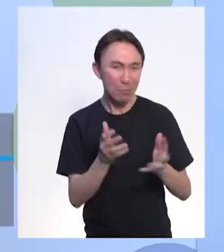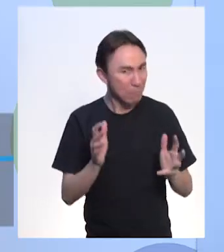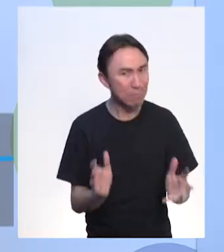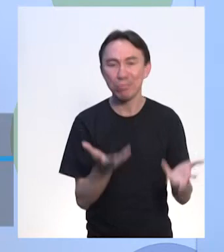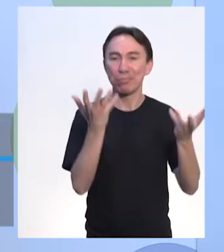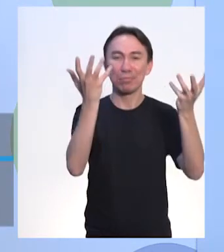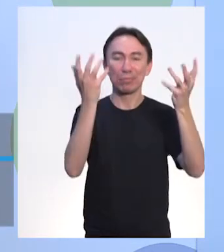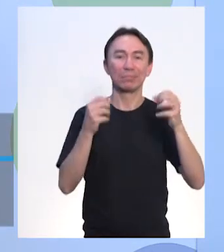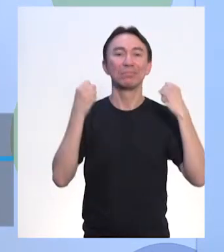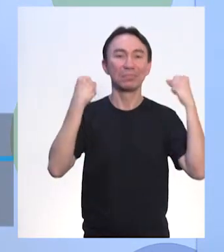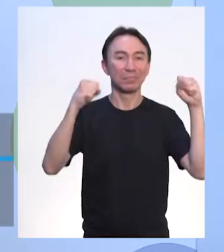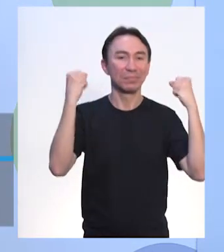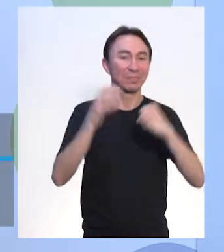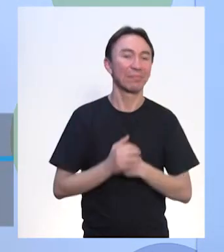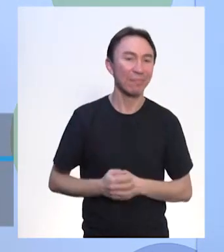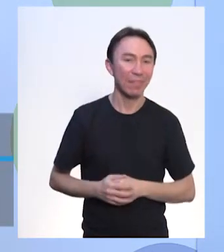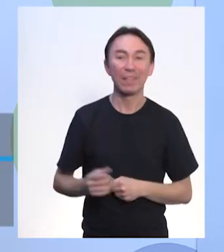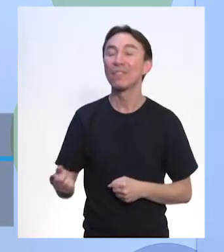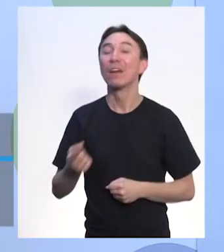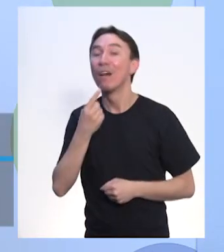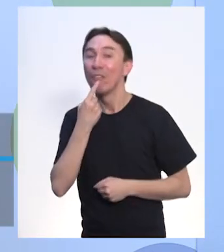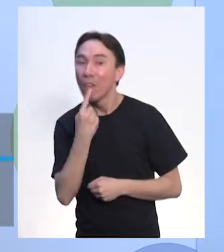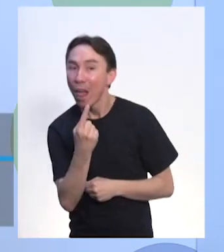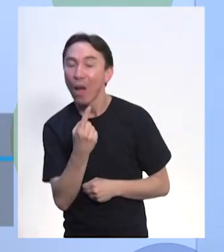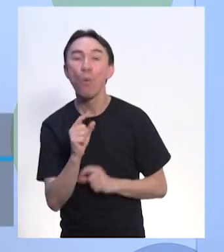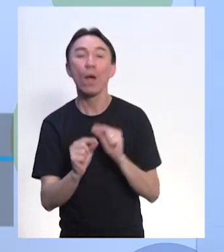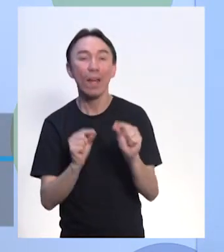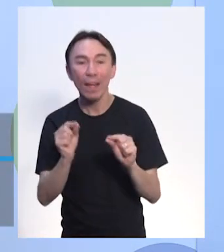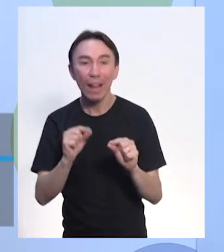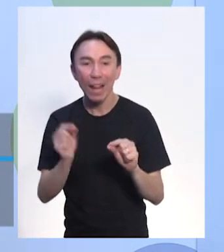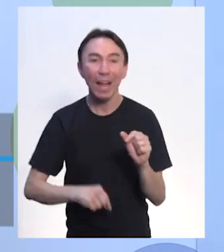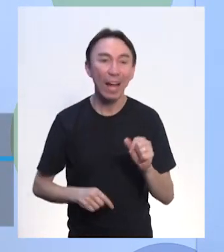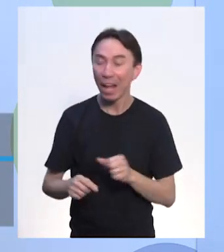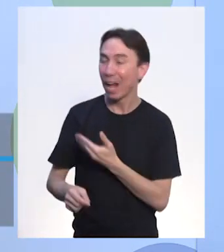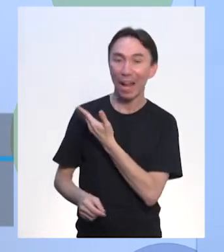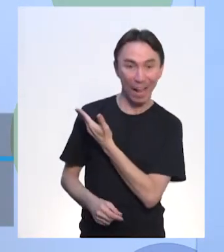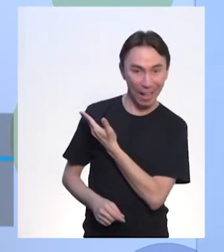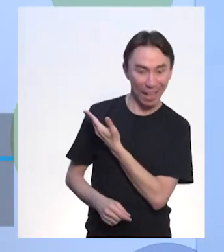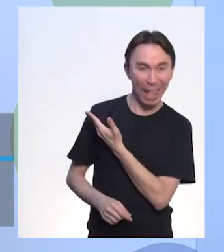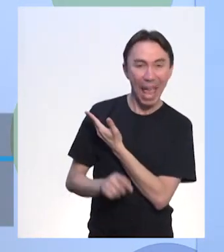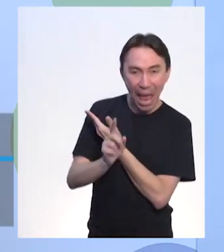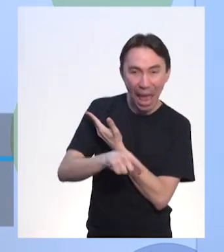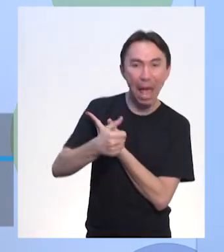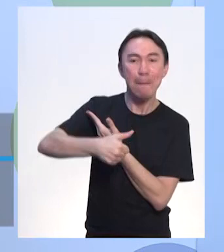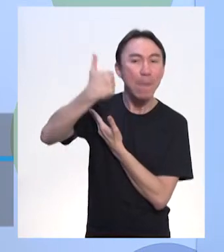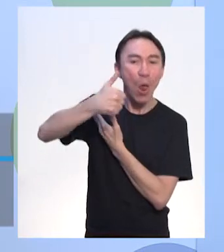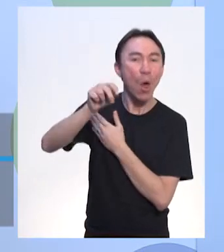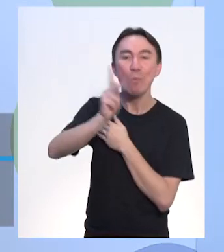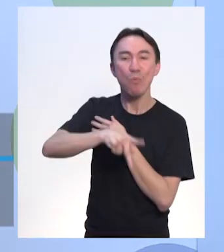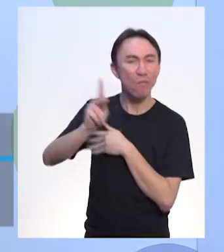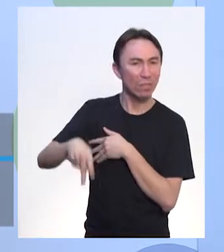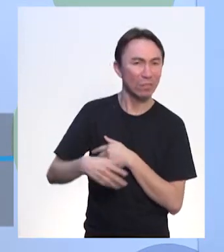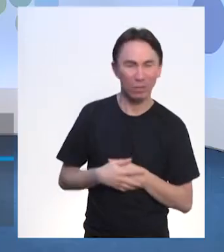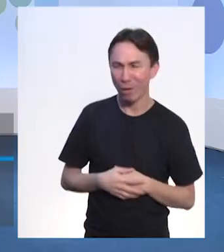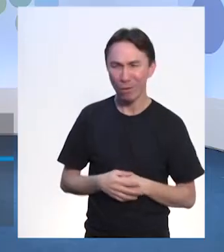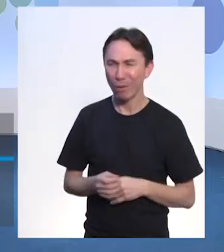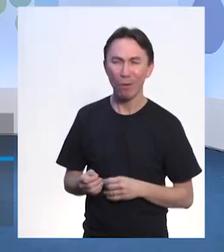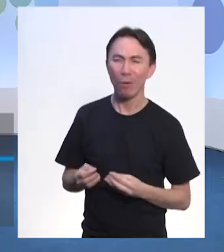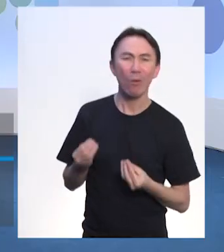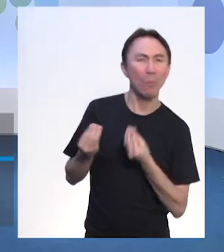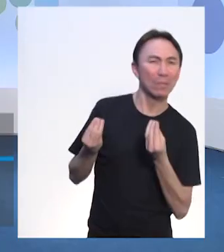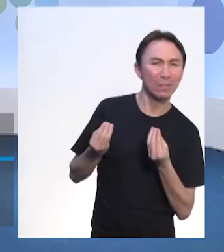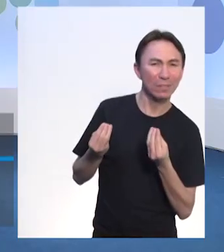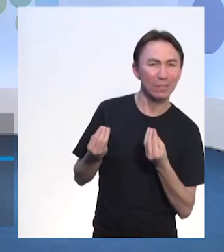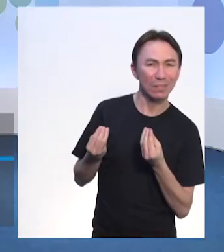falando que a Jujuba é a melhor professora. do que nós duas? É, oi? Como assim? Não entendi, Olha tá? aqui o papo